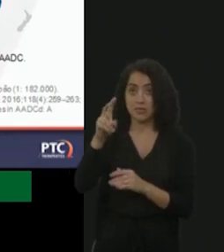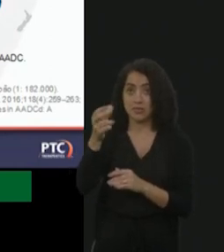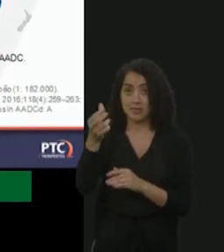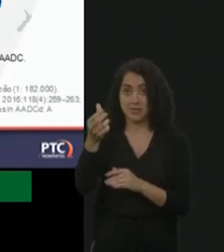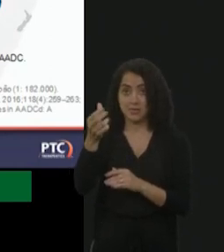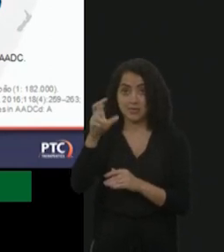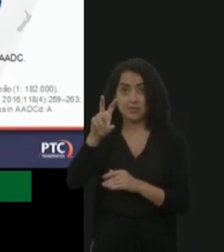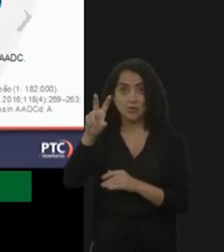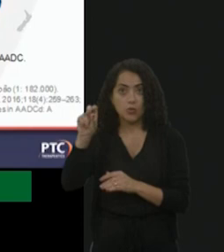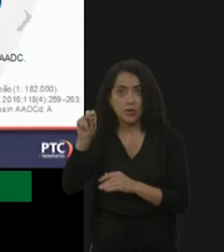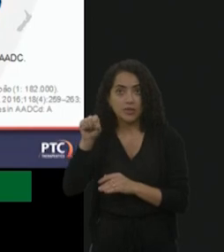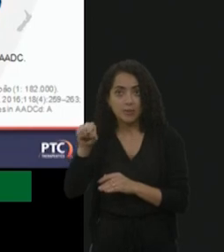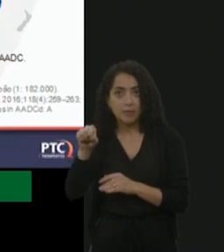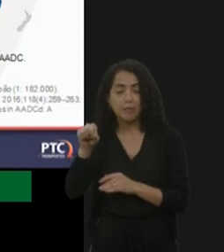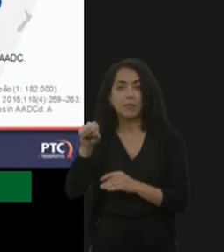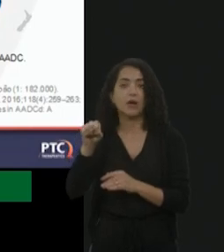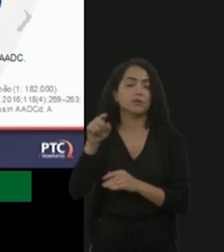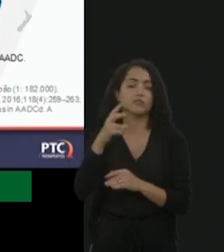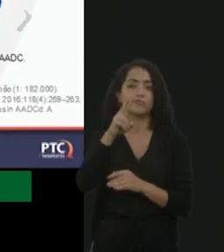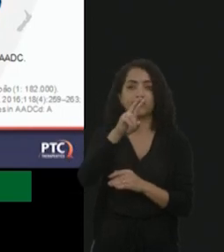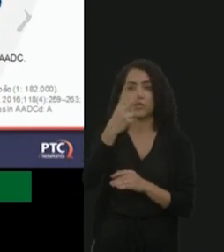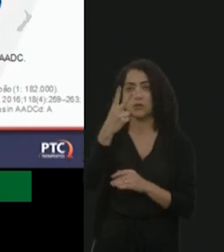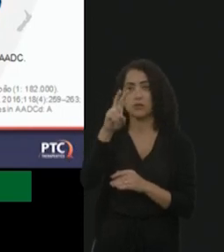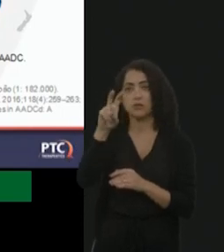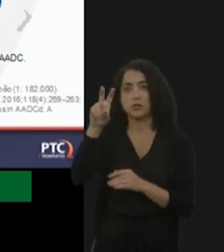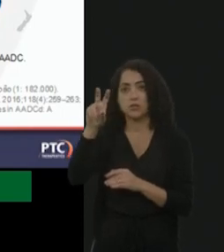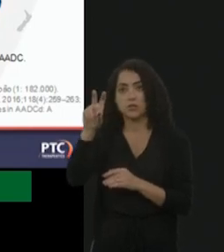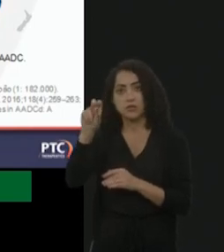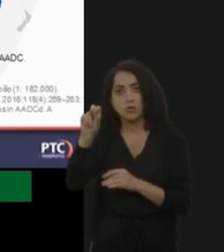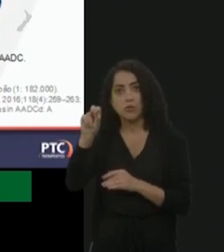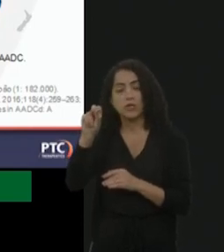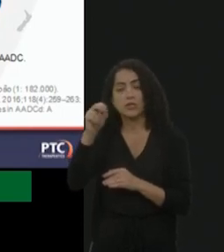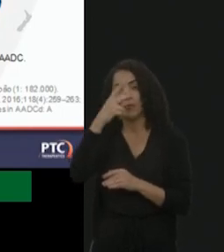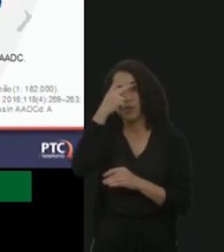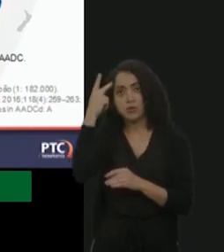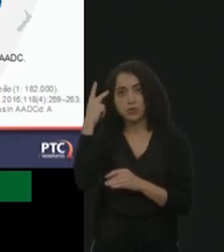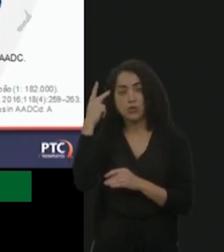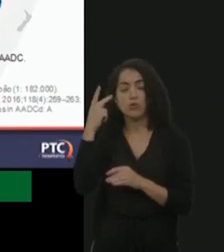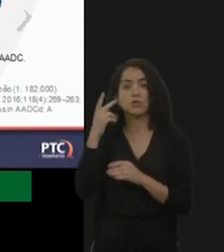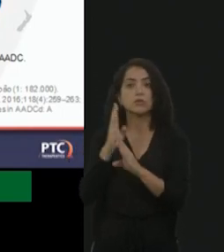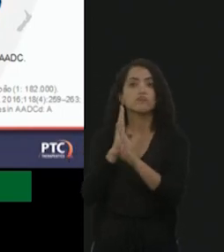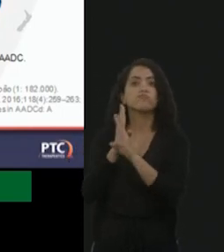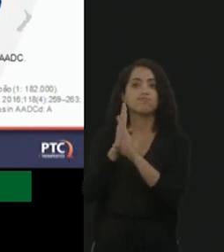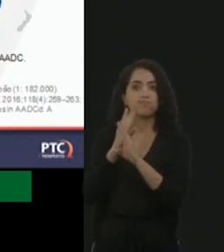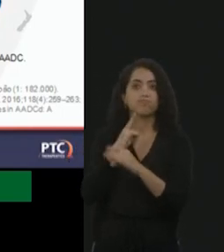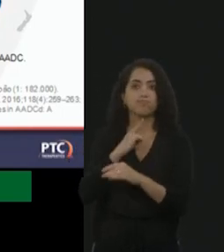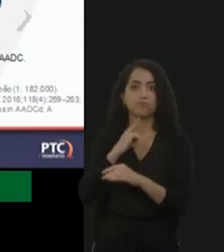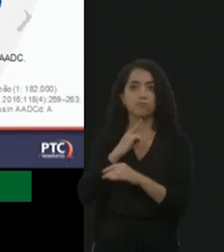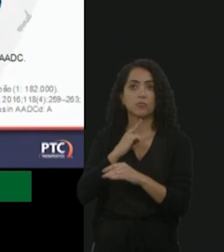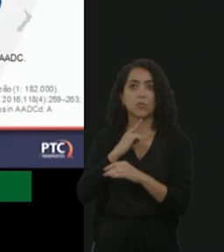mundo, então tudo que está em azul aqui no mapa é onde já houve relato. Existem